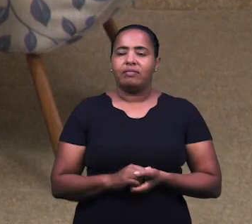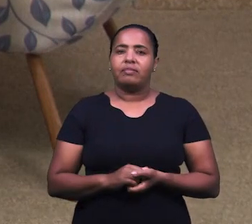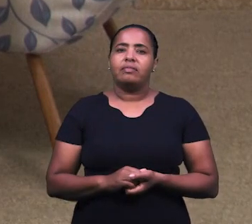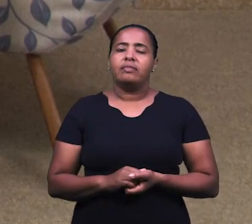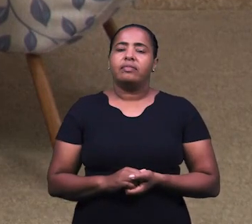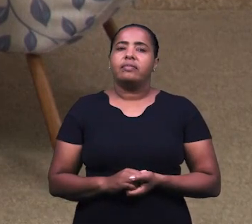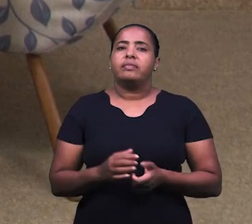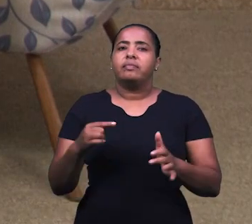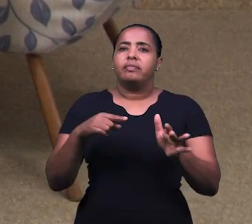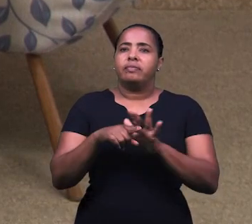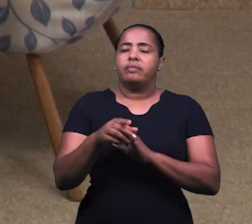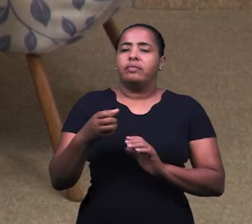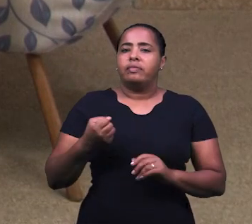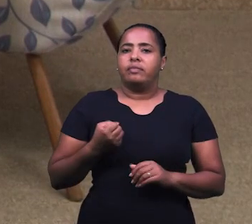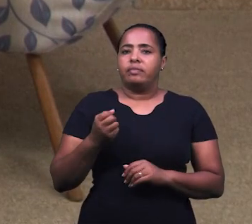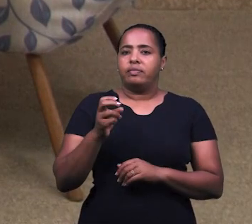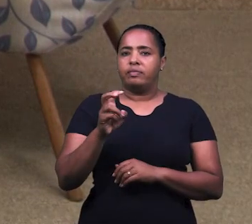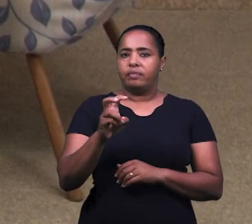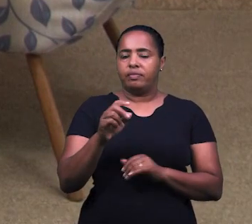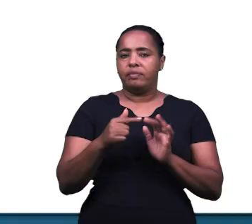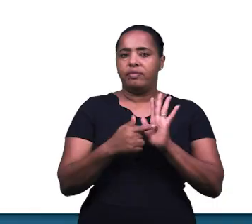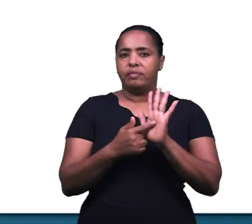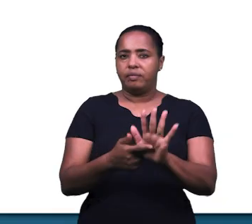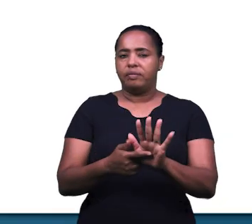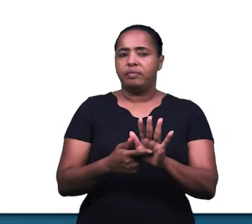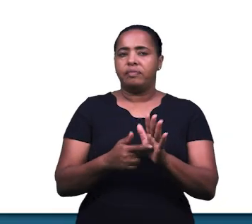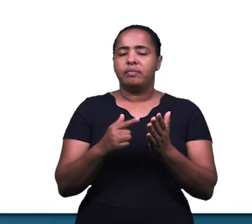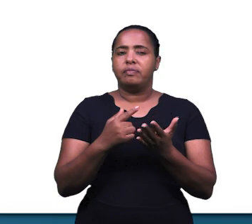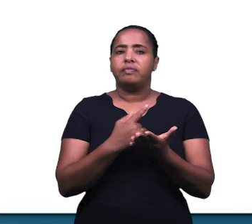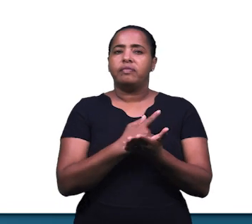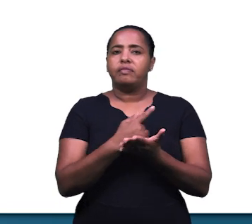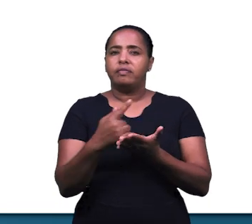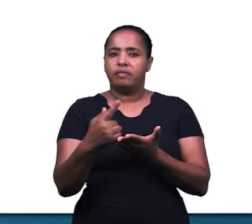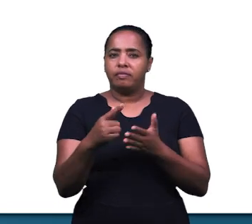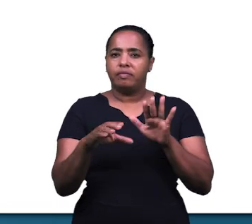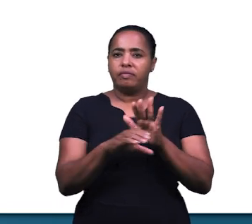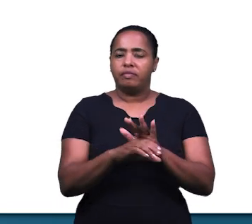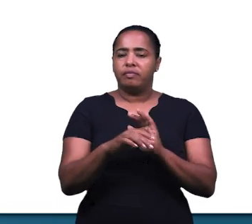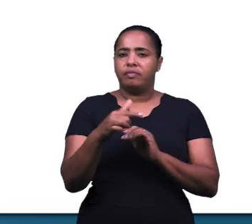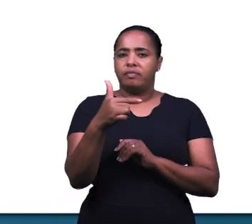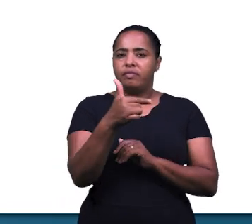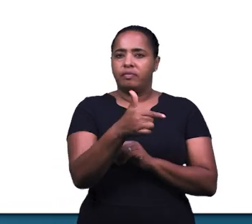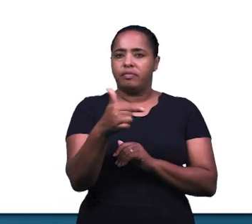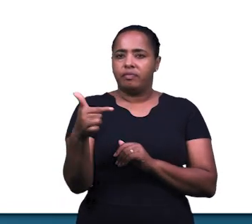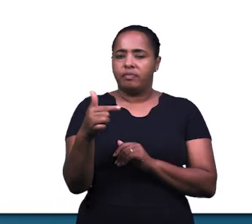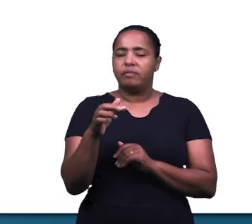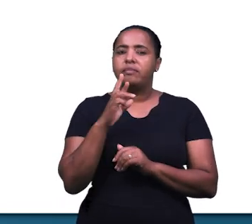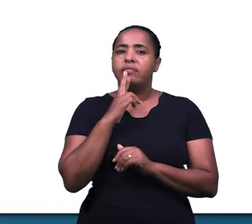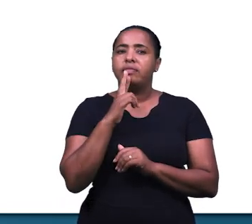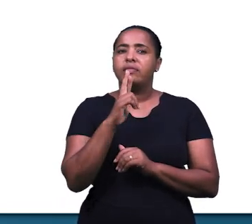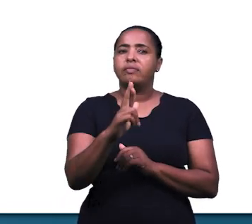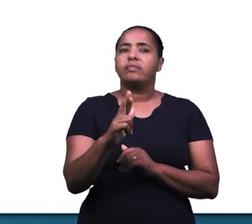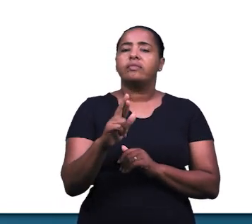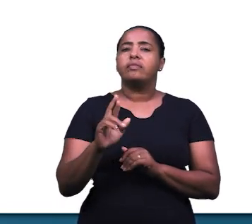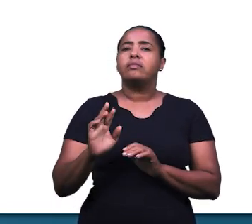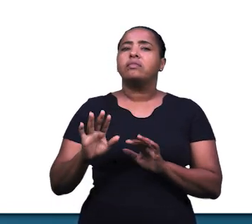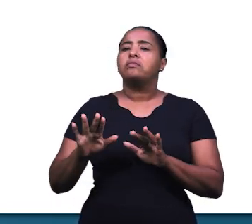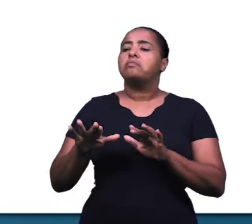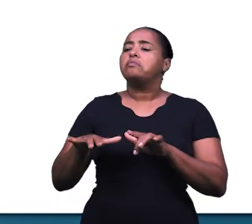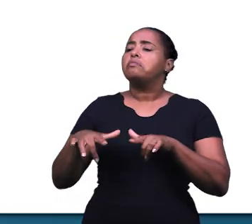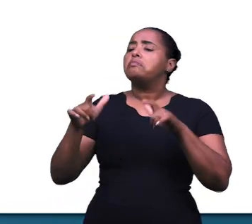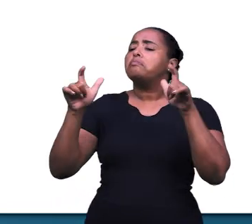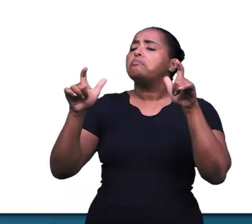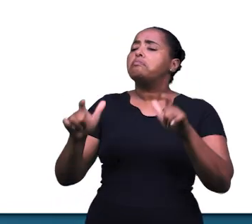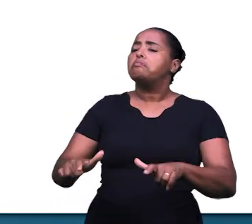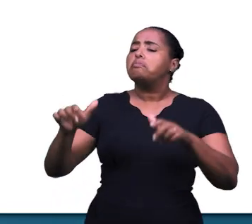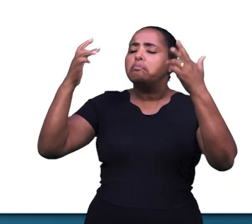à nossa pergunta de número 5 agora, que diz assim: lendo Gênesis, o livro de Gênesis, capítulo 22, responda: